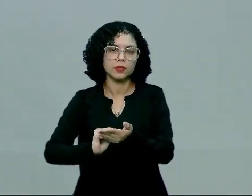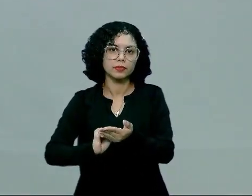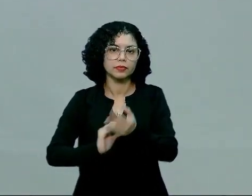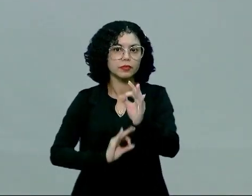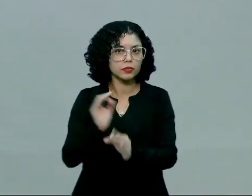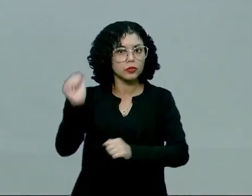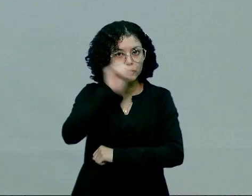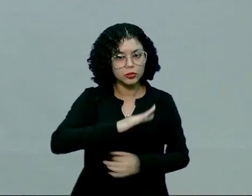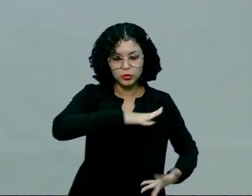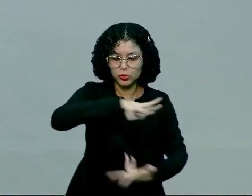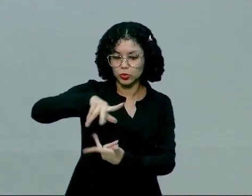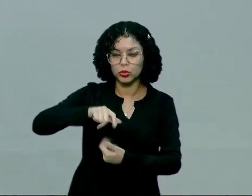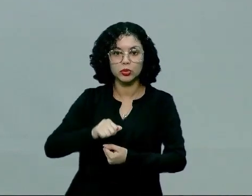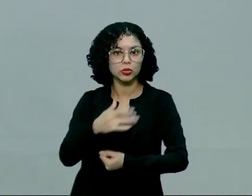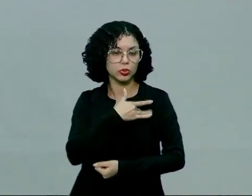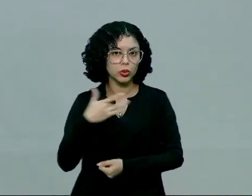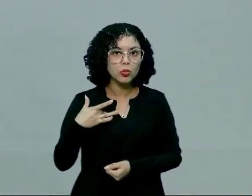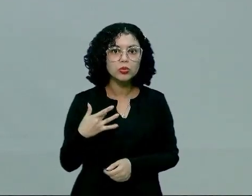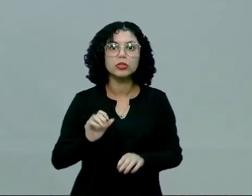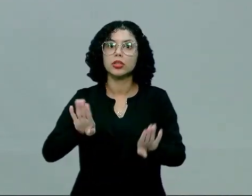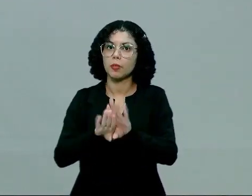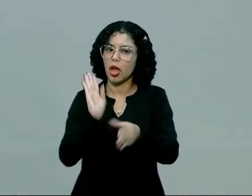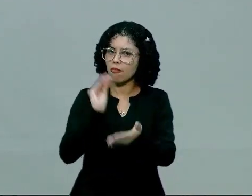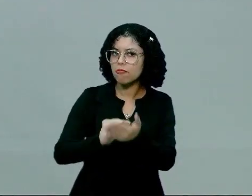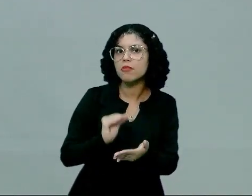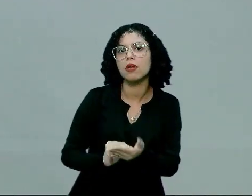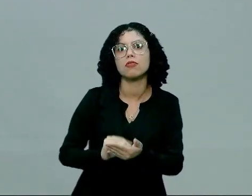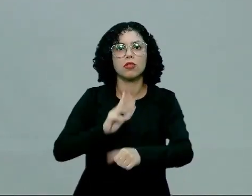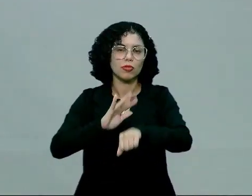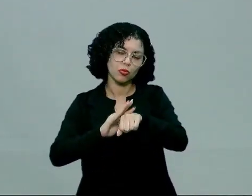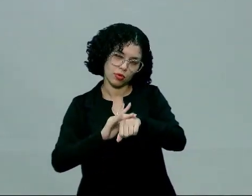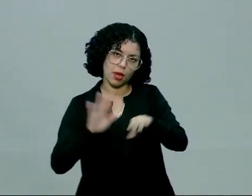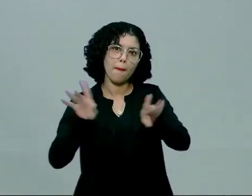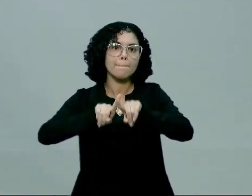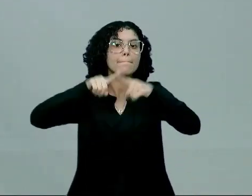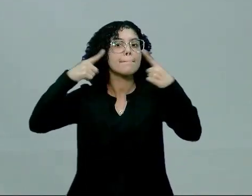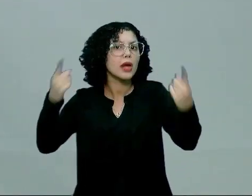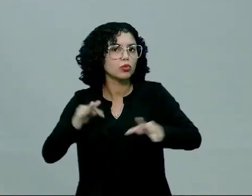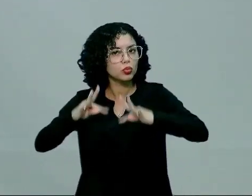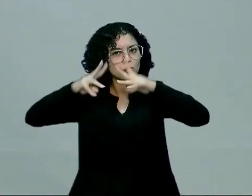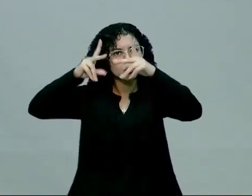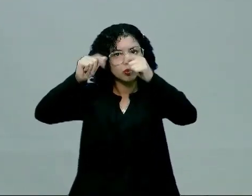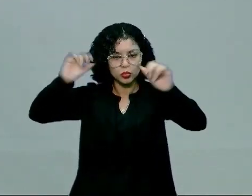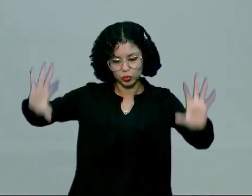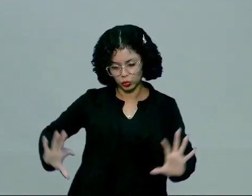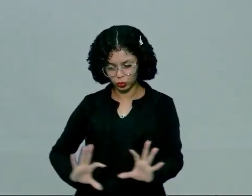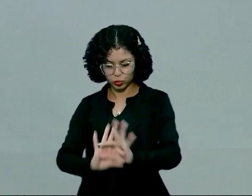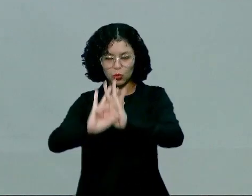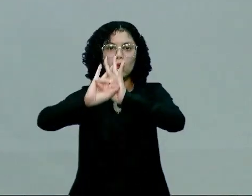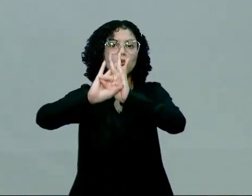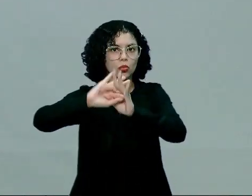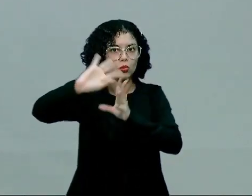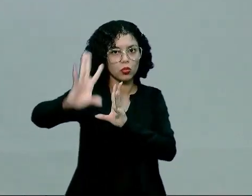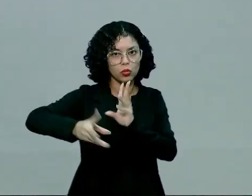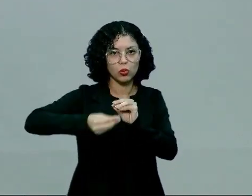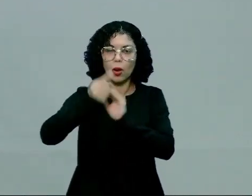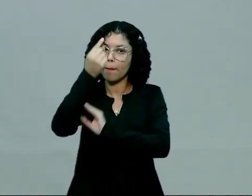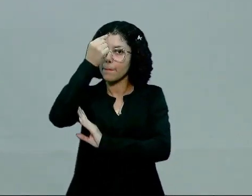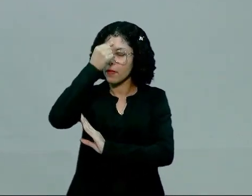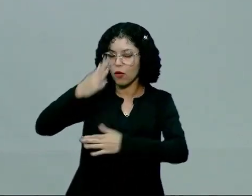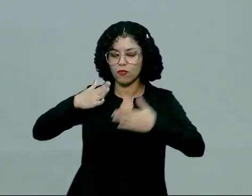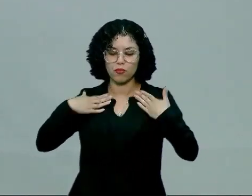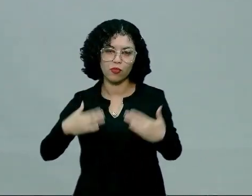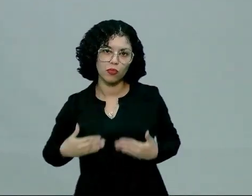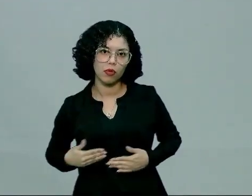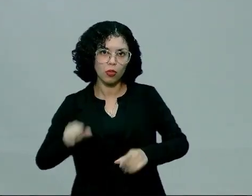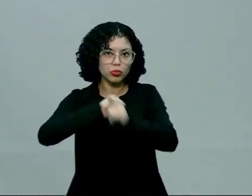a Organização Mundial de Saúde não apenas a ausência de doença mas todo um complexo de mental